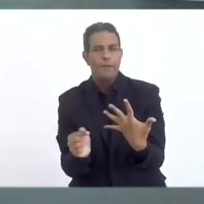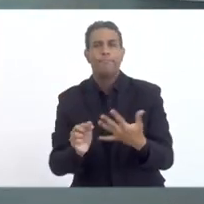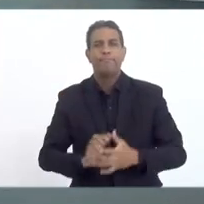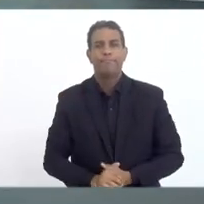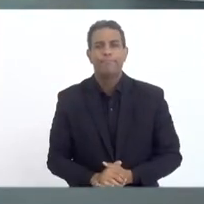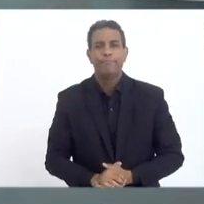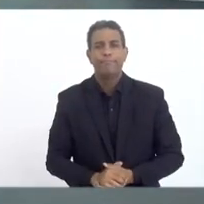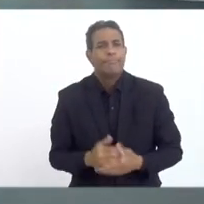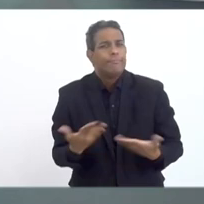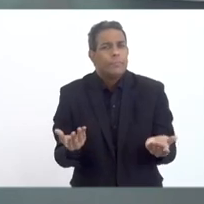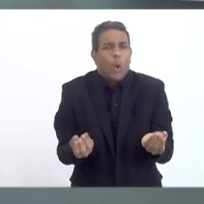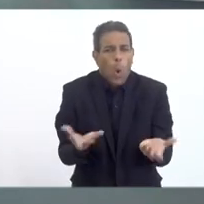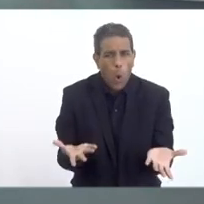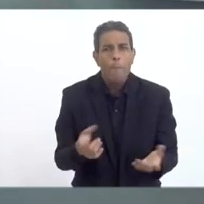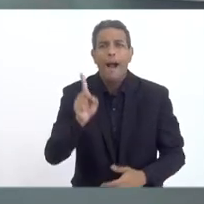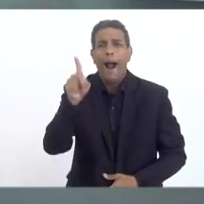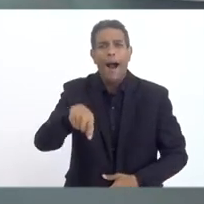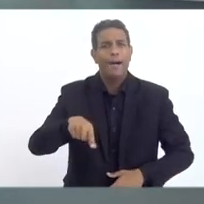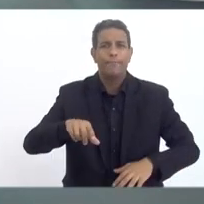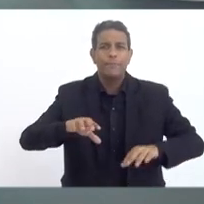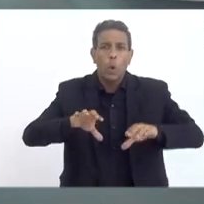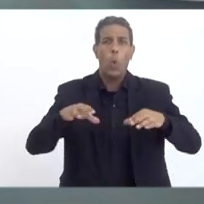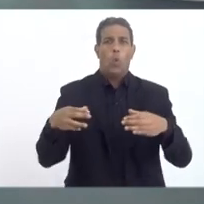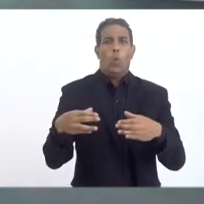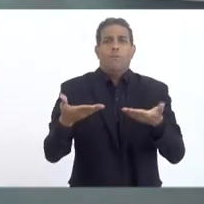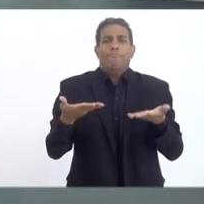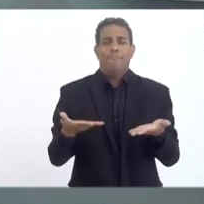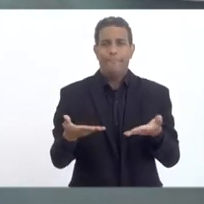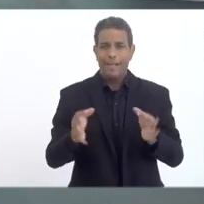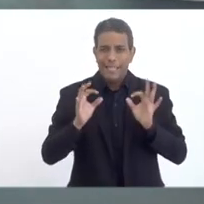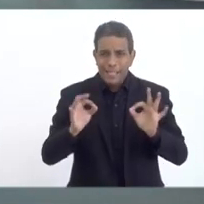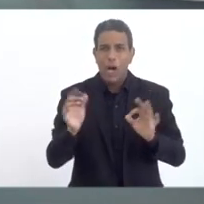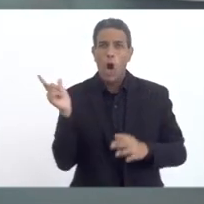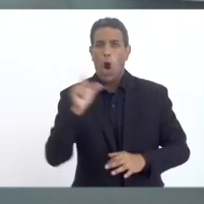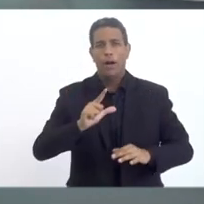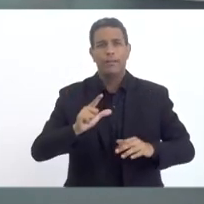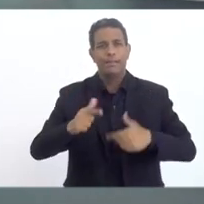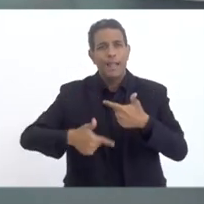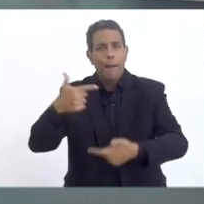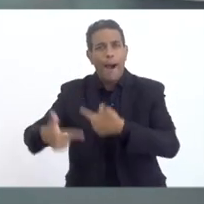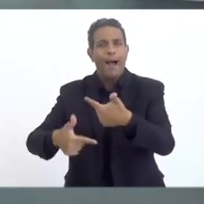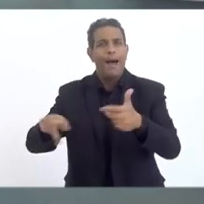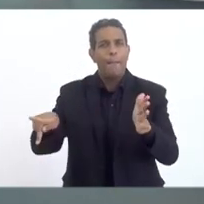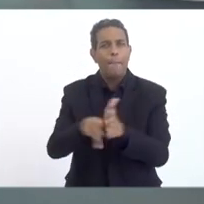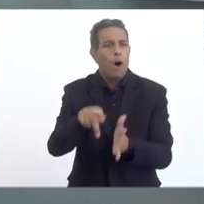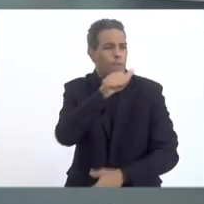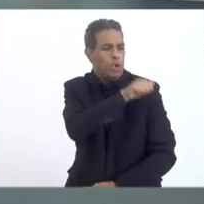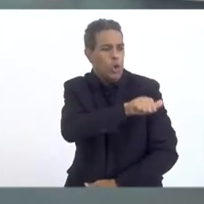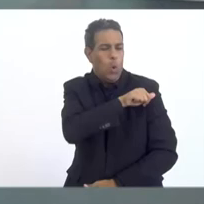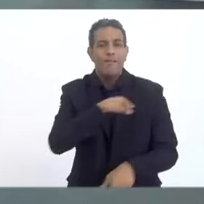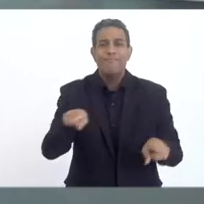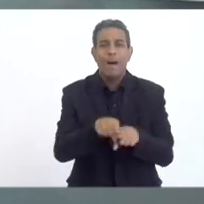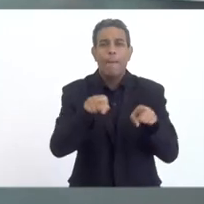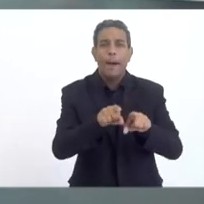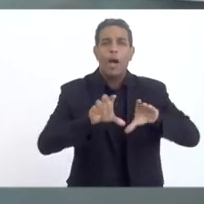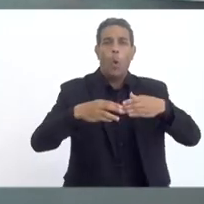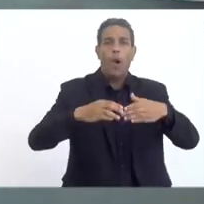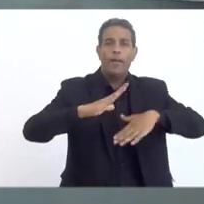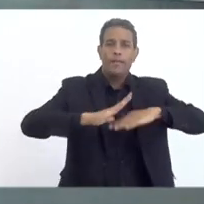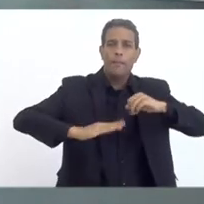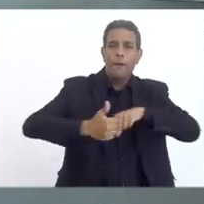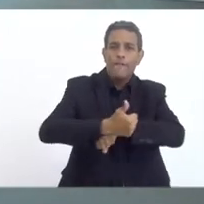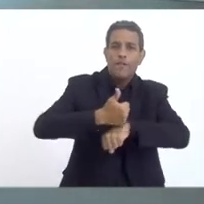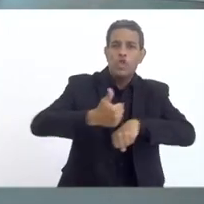Então, vejam vocês que é uma categoria que não apenas faz a máquina pública funcionar, como também possui alta